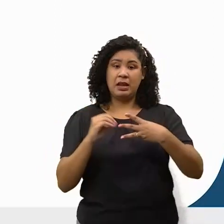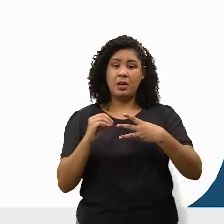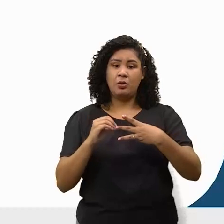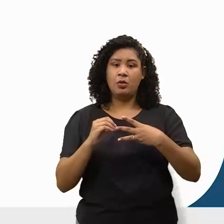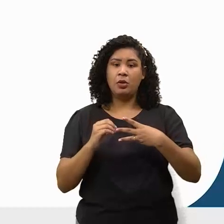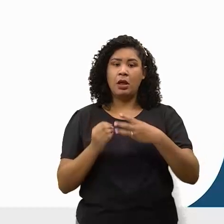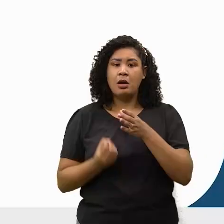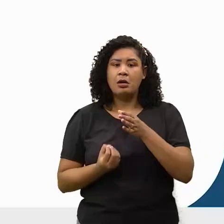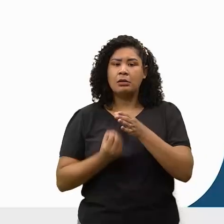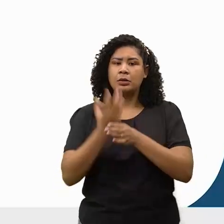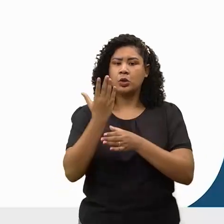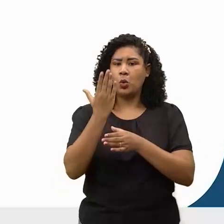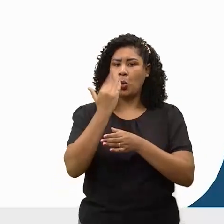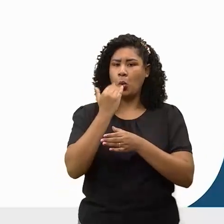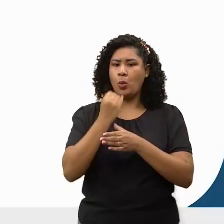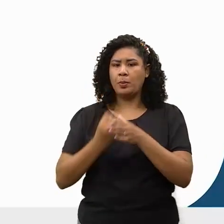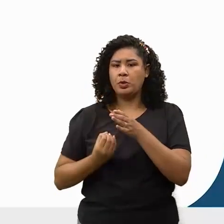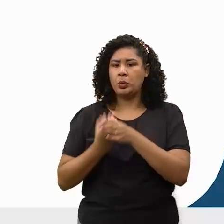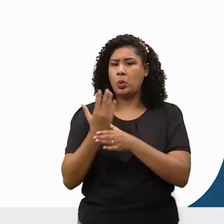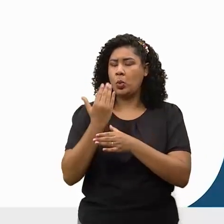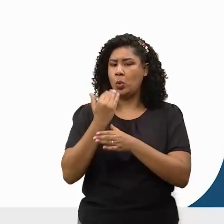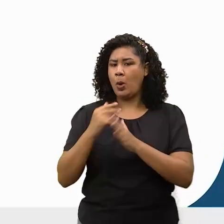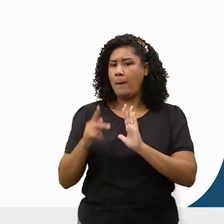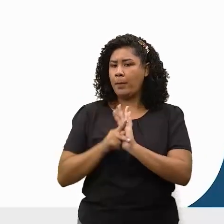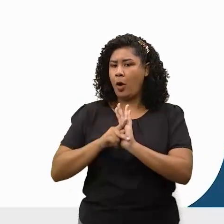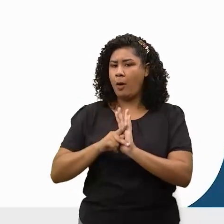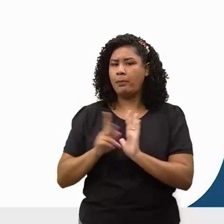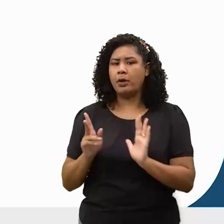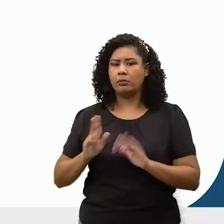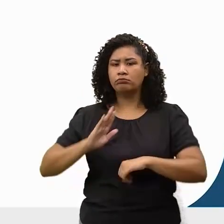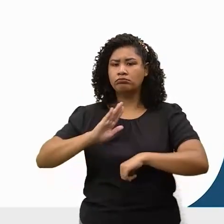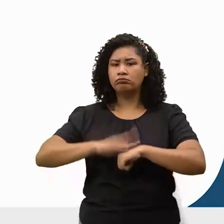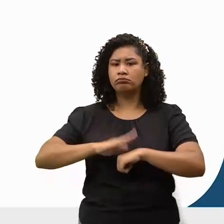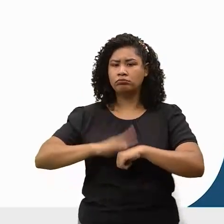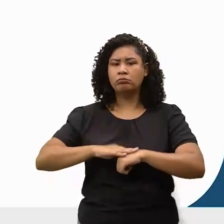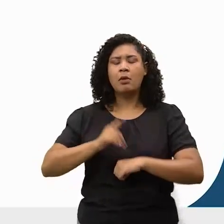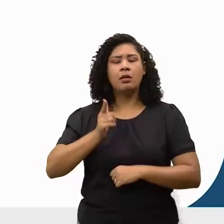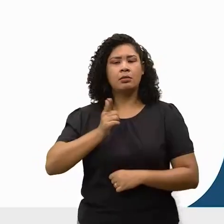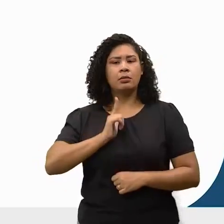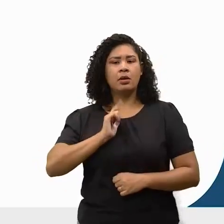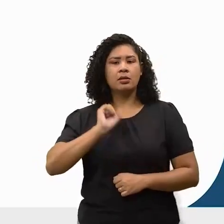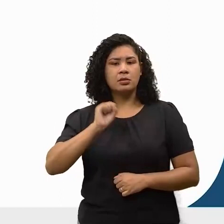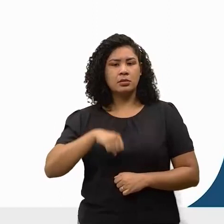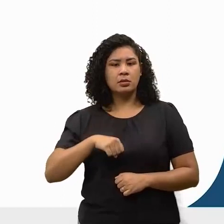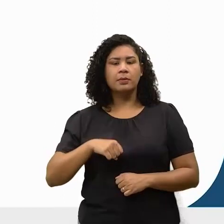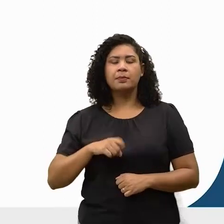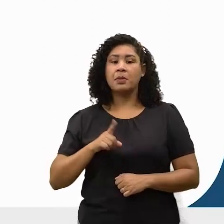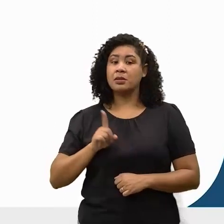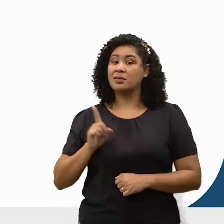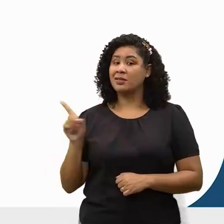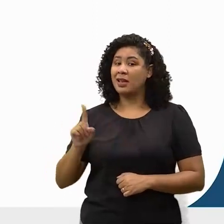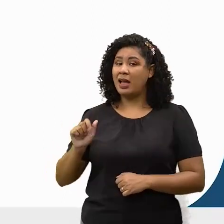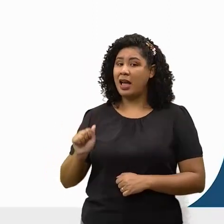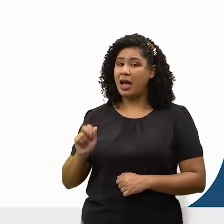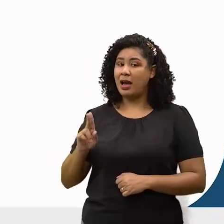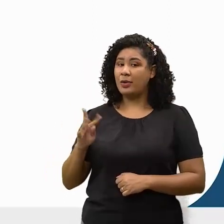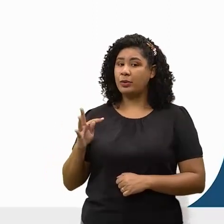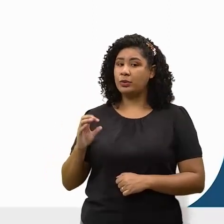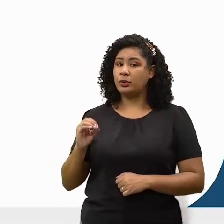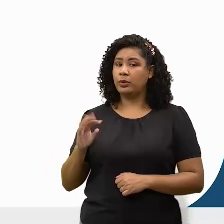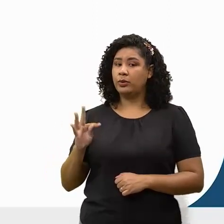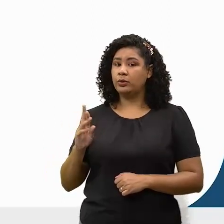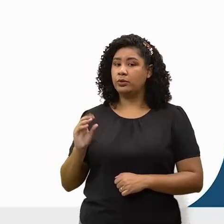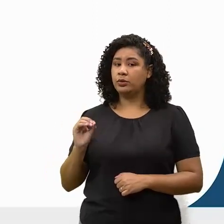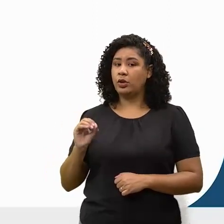comida. Existem células que são autotróficas e heterotróficas. A autotrófica produz a própria